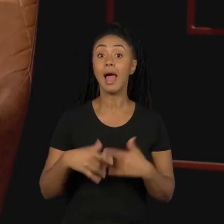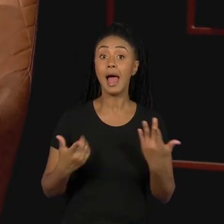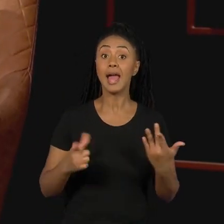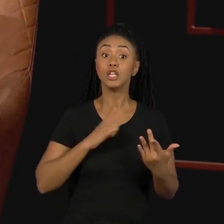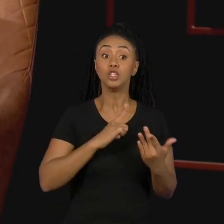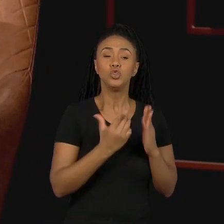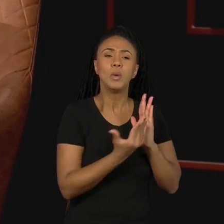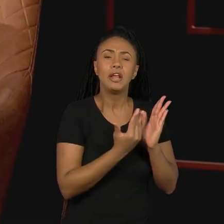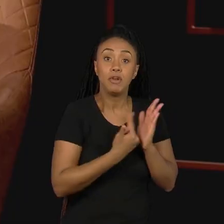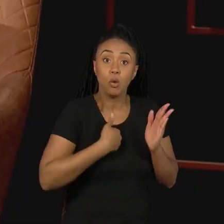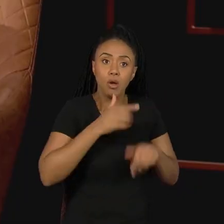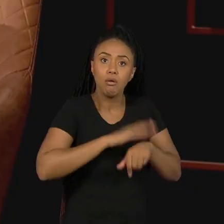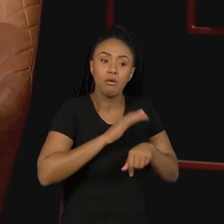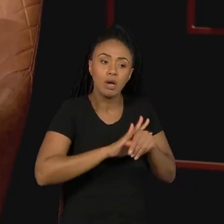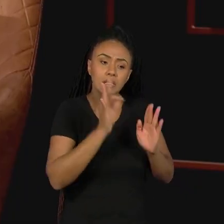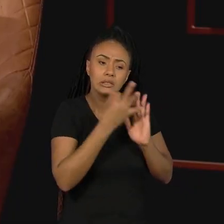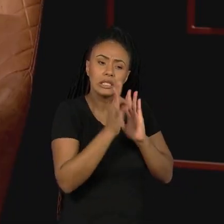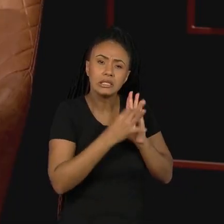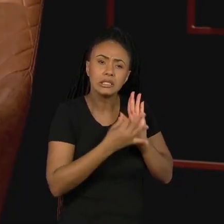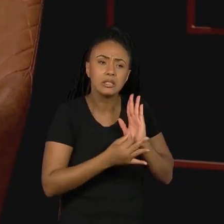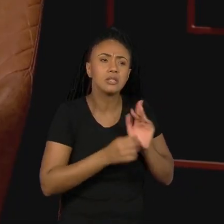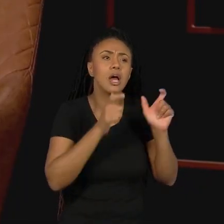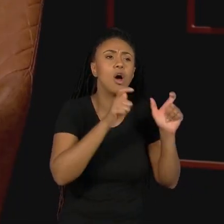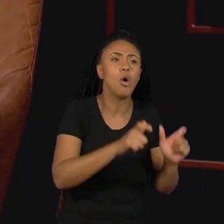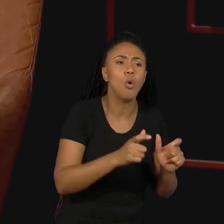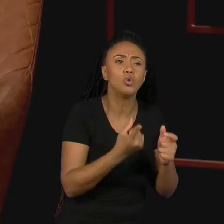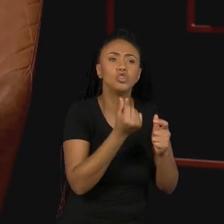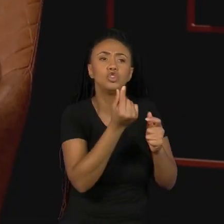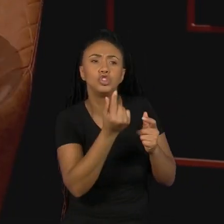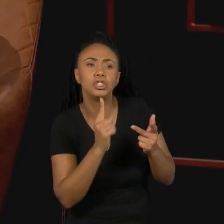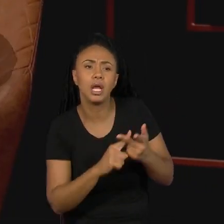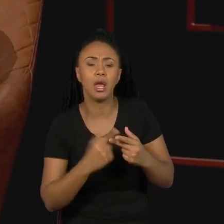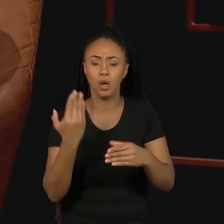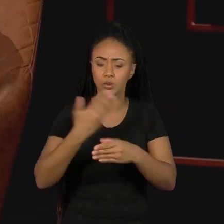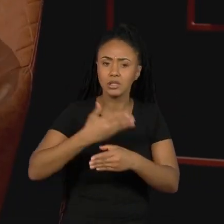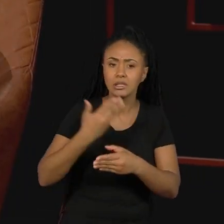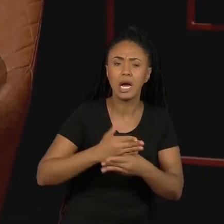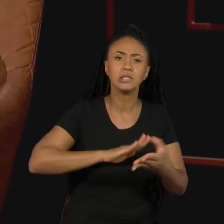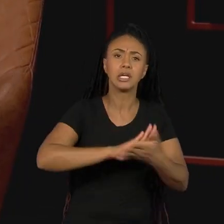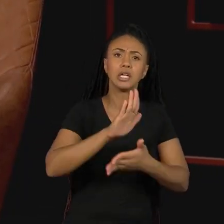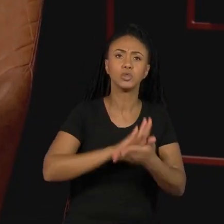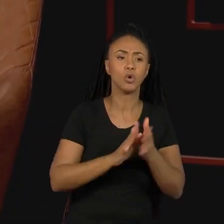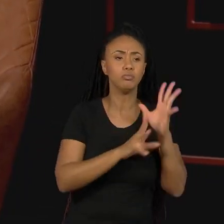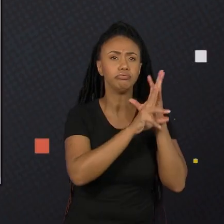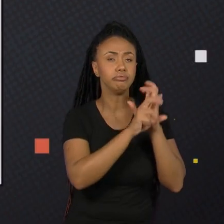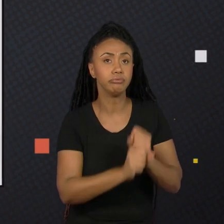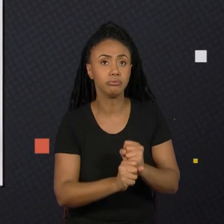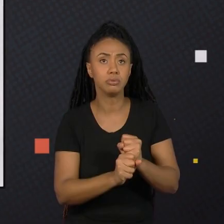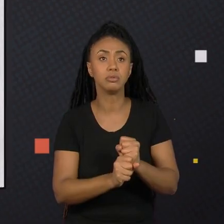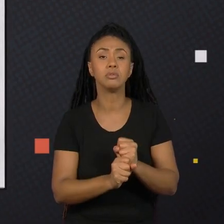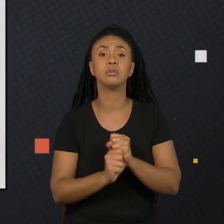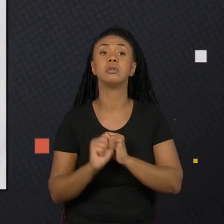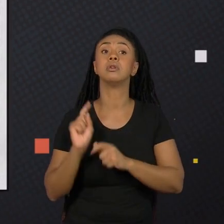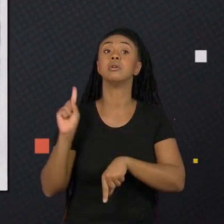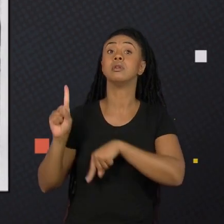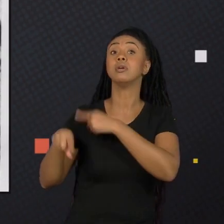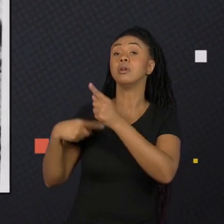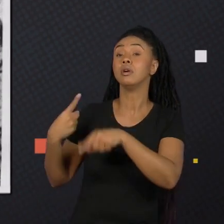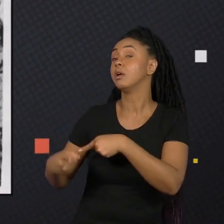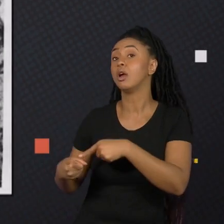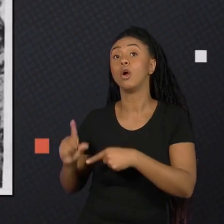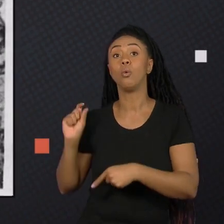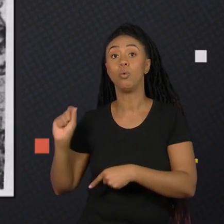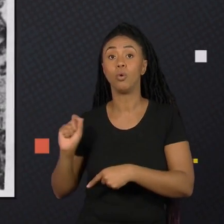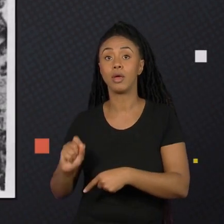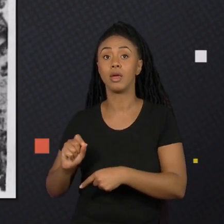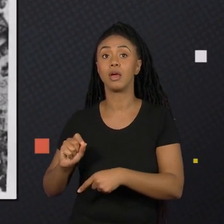escrevia, tudo, cada concerto, de onde ia, quanto custou o táxi, tudo. Mas a coisa foi andando. O Arnaldo é um gênio. E